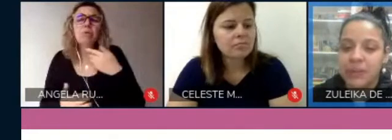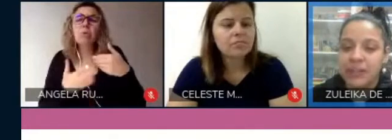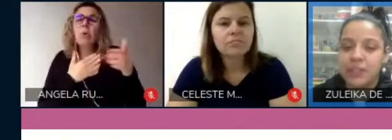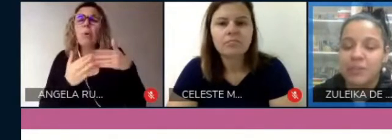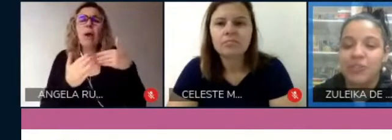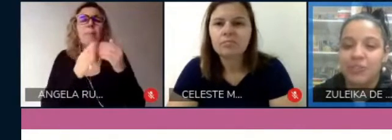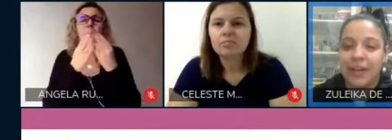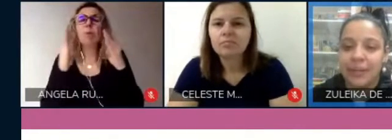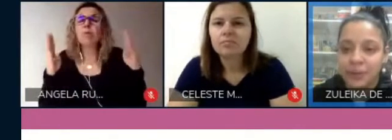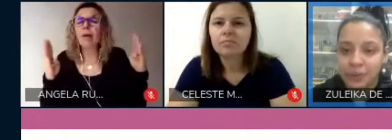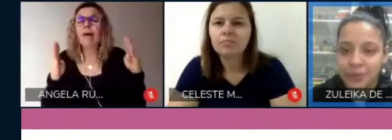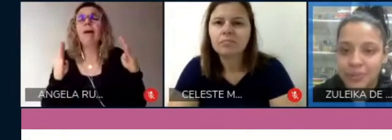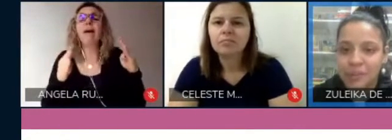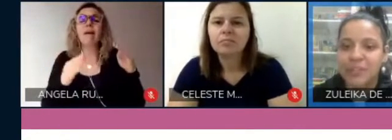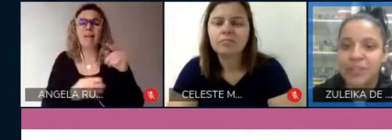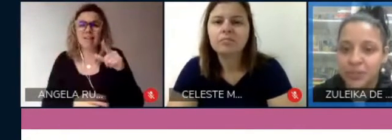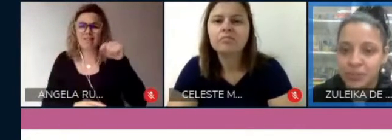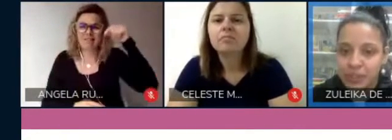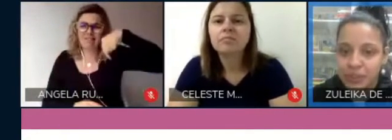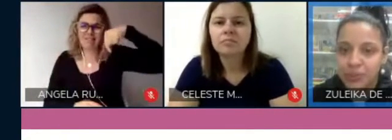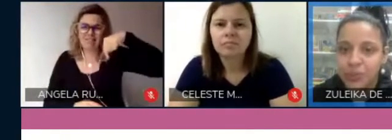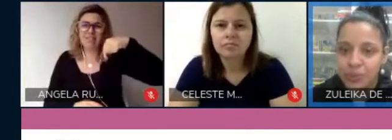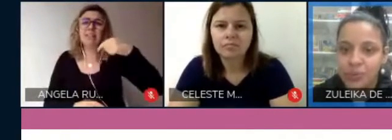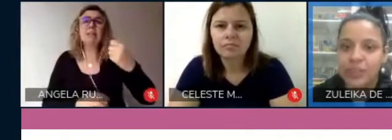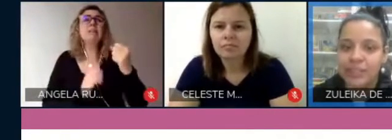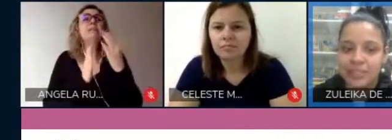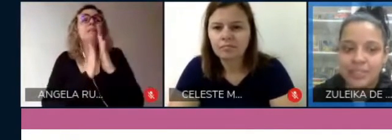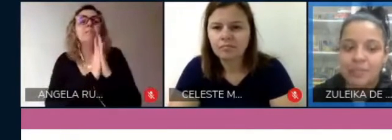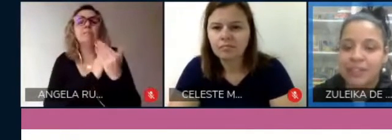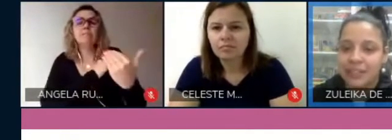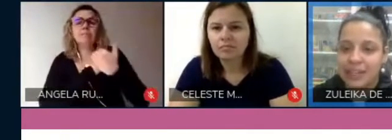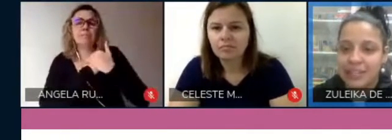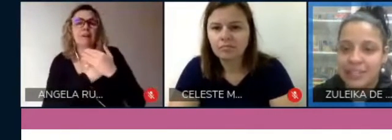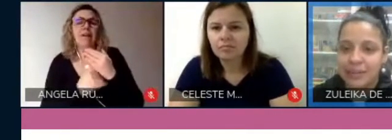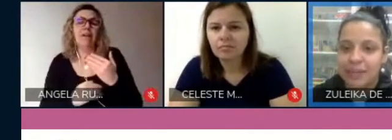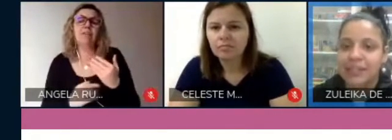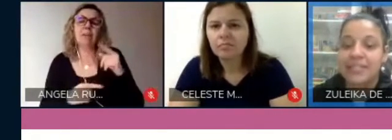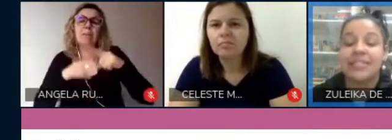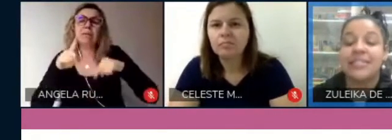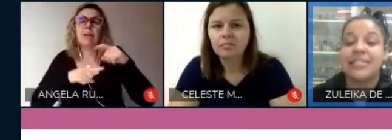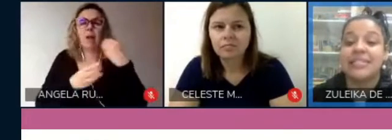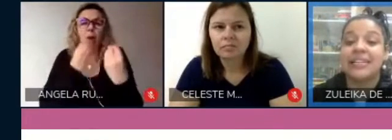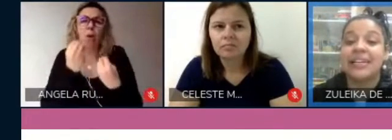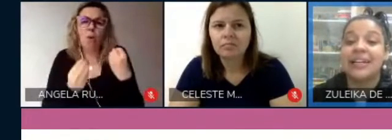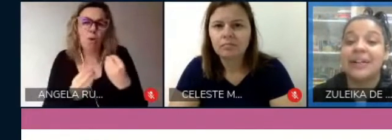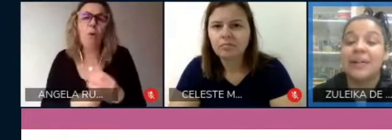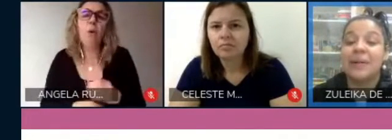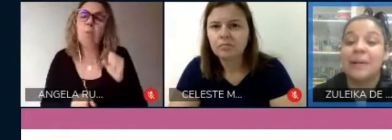uma das bibliotecas pelo Fale Conosco e pedir ajuda no uso desses materiais, tá bem?